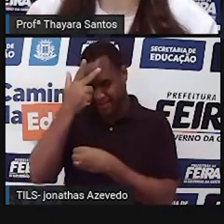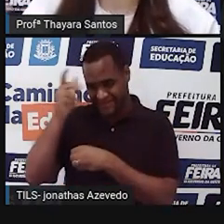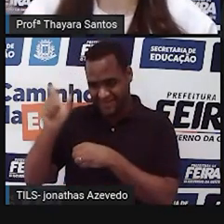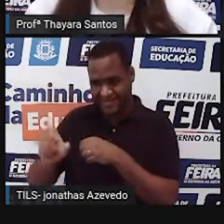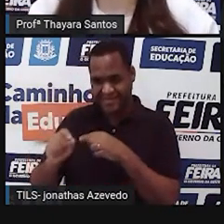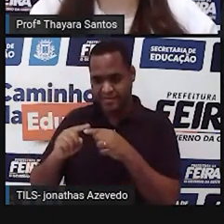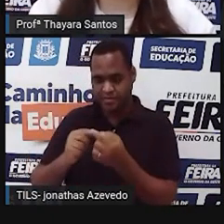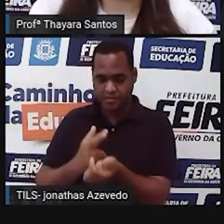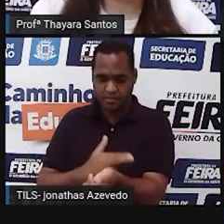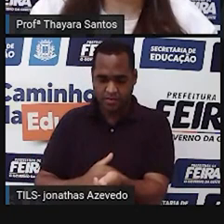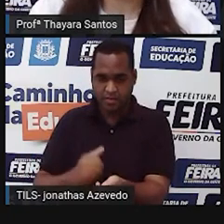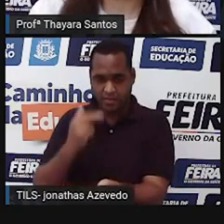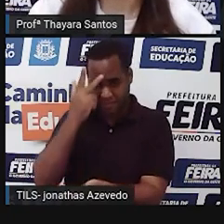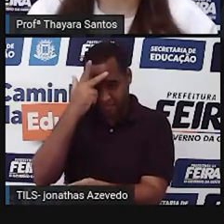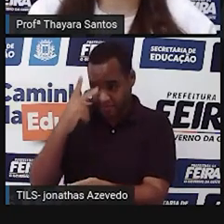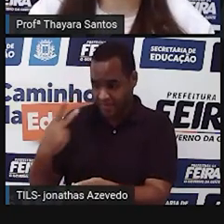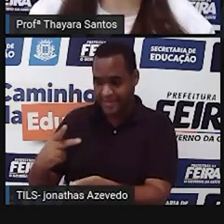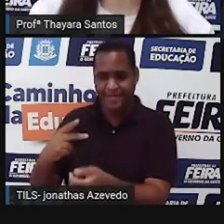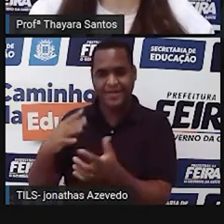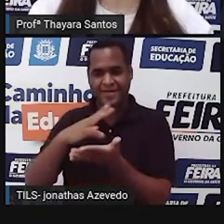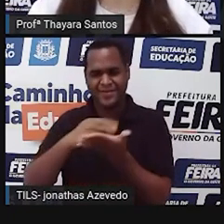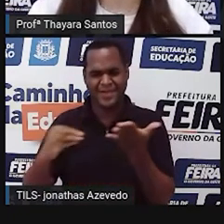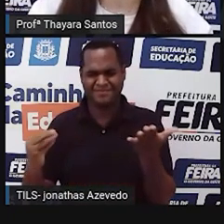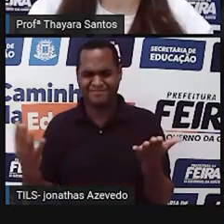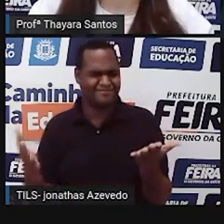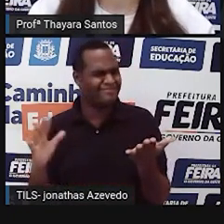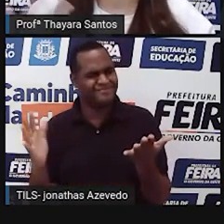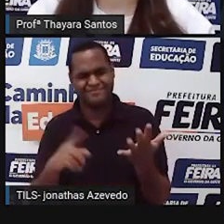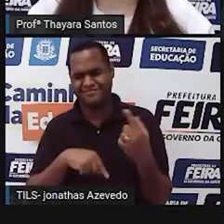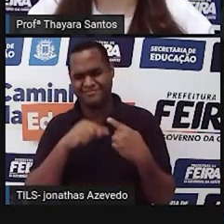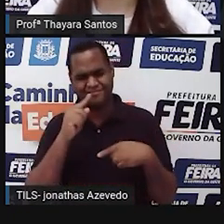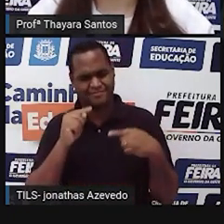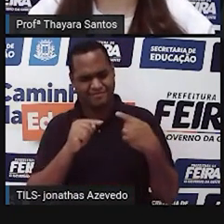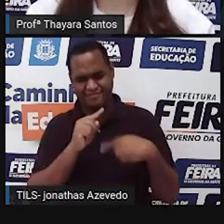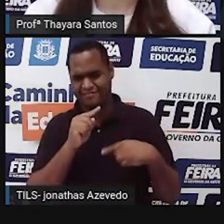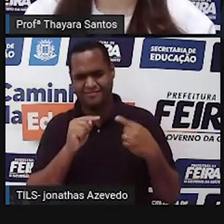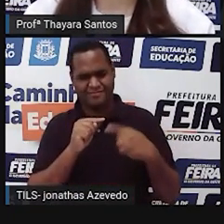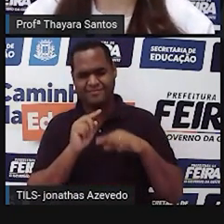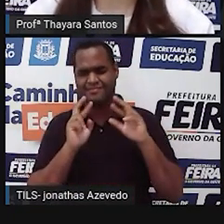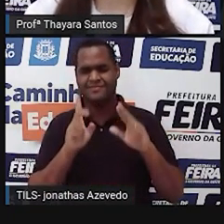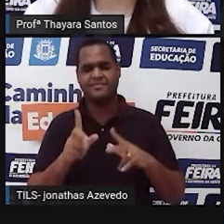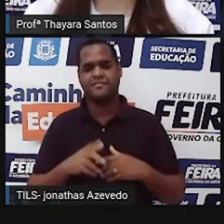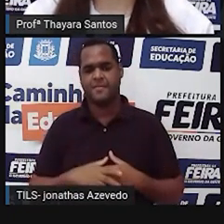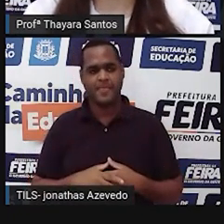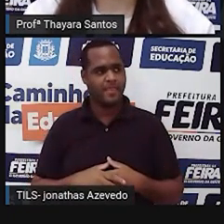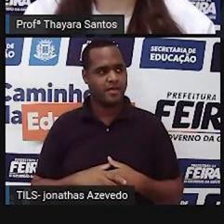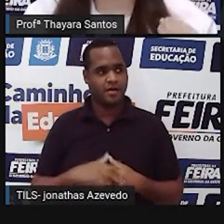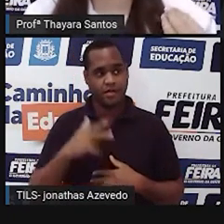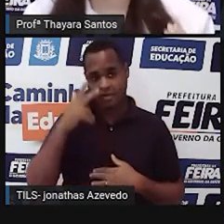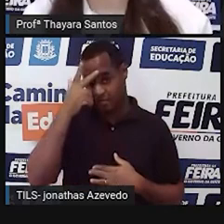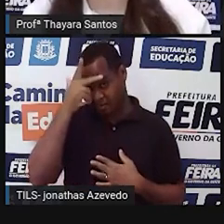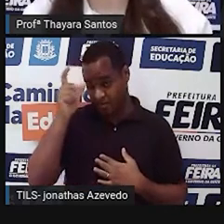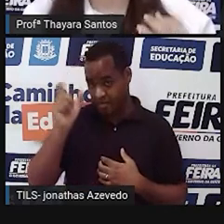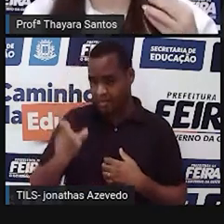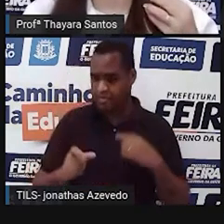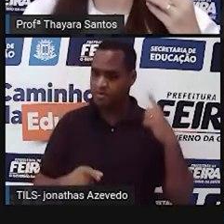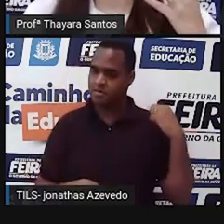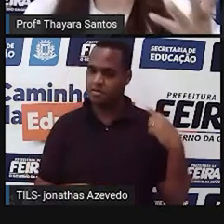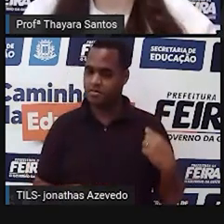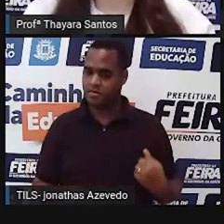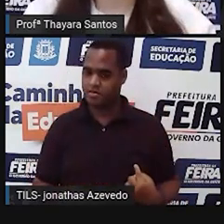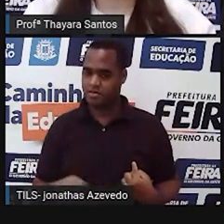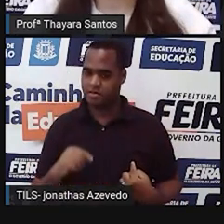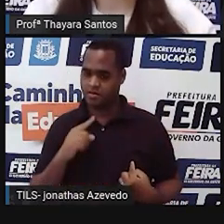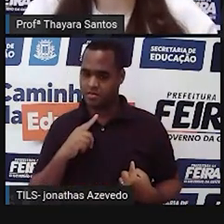por exemplo, o filho ia nascer com aquela tatuagem. A gente sabe que isso não é possível. A mesma coisa, uma pessoa que tem um cabelo cacheado vai